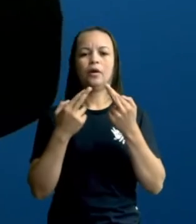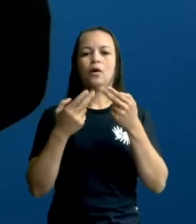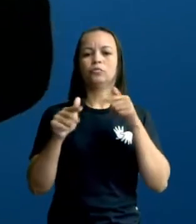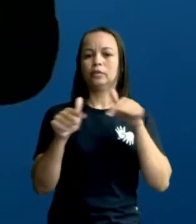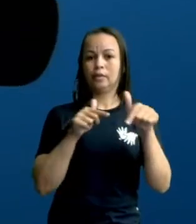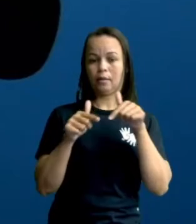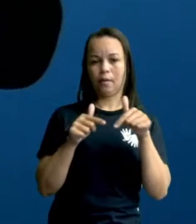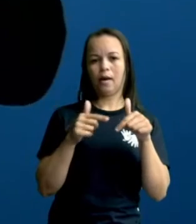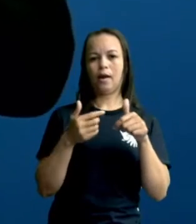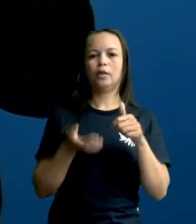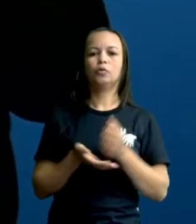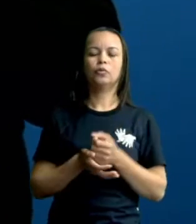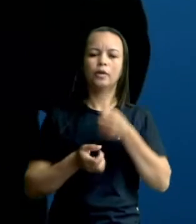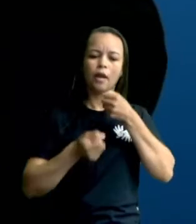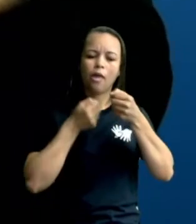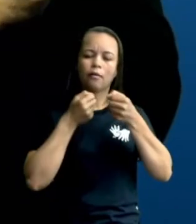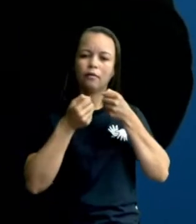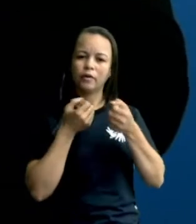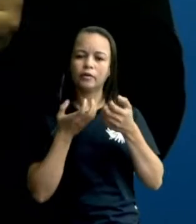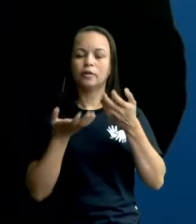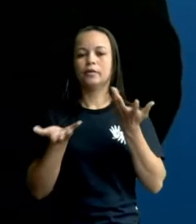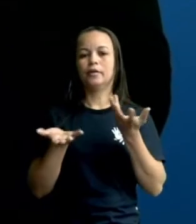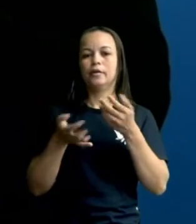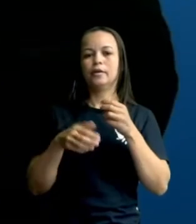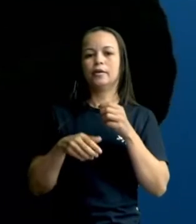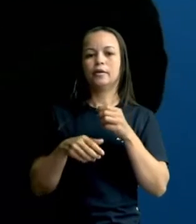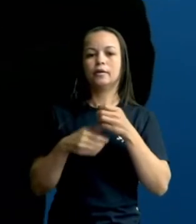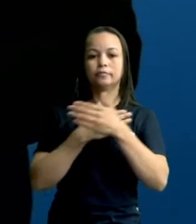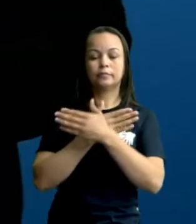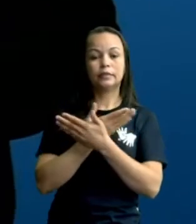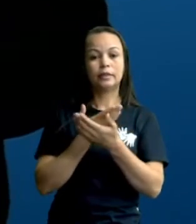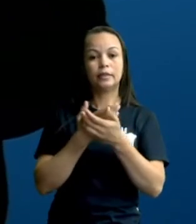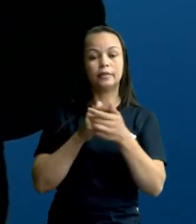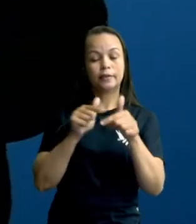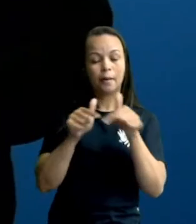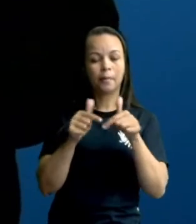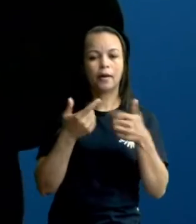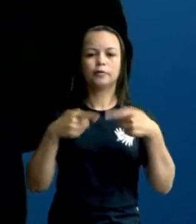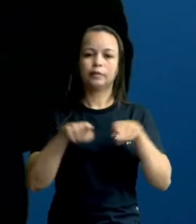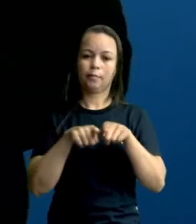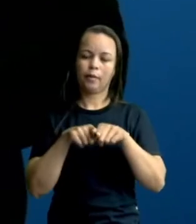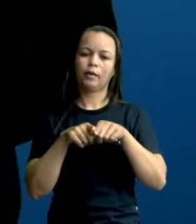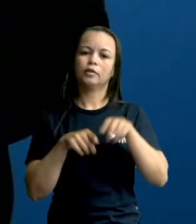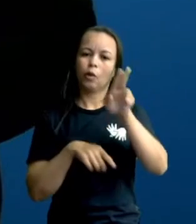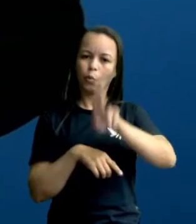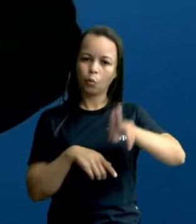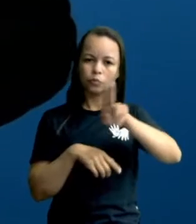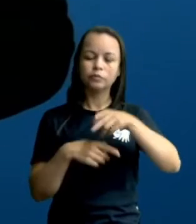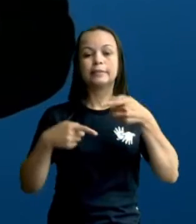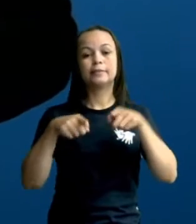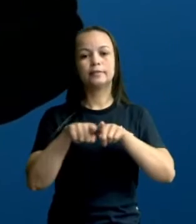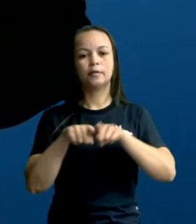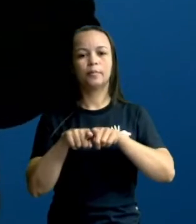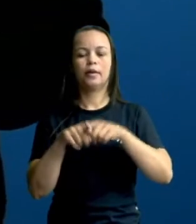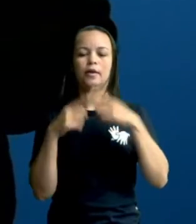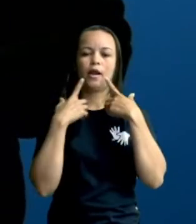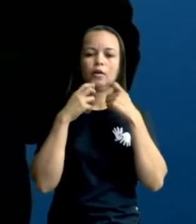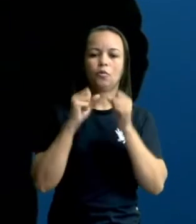emprego, todas elas utilizam a linguagem formal, porque é uma forma de respeito, né? Você